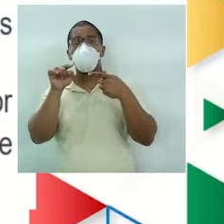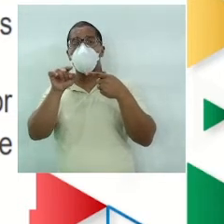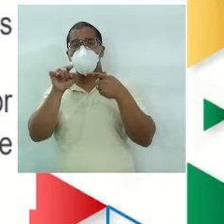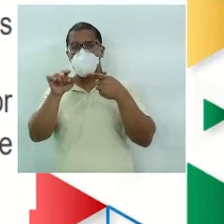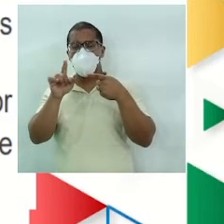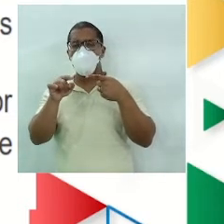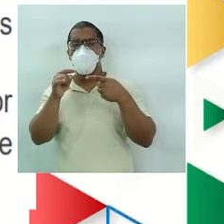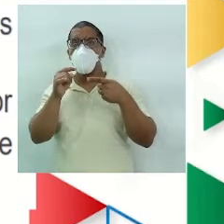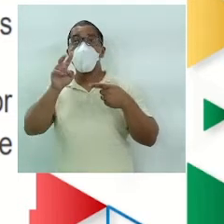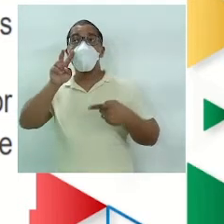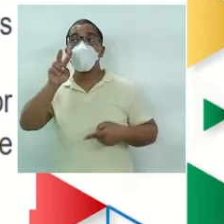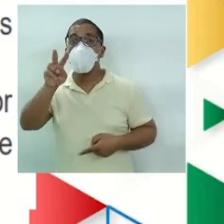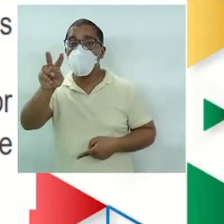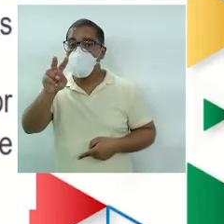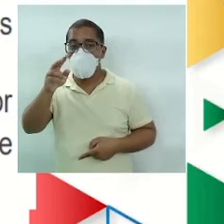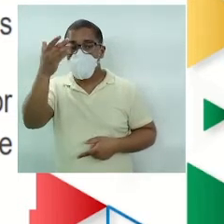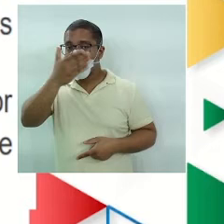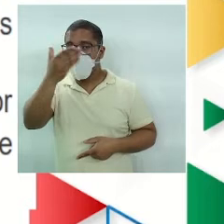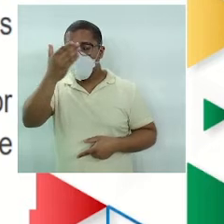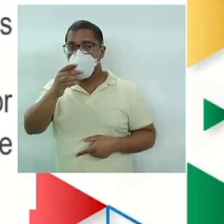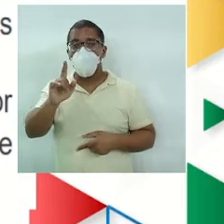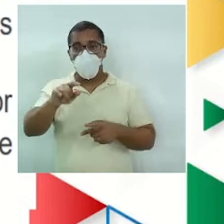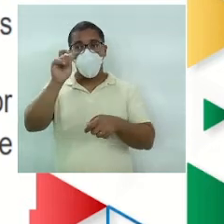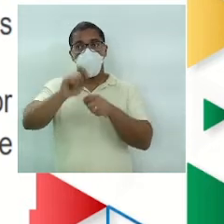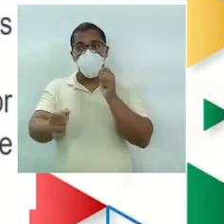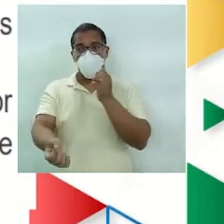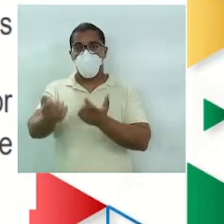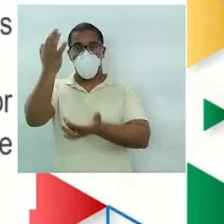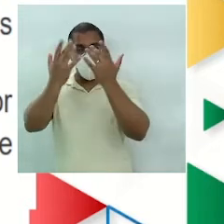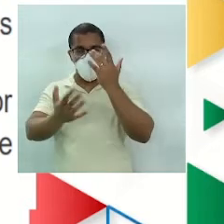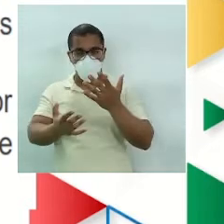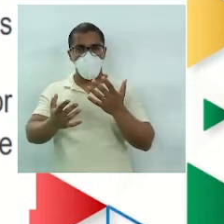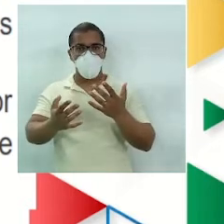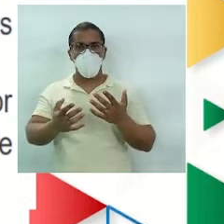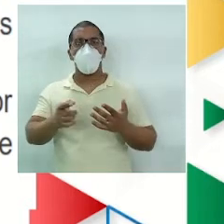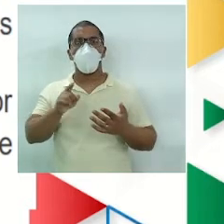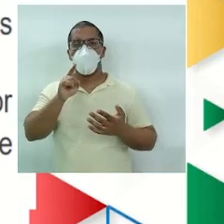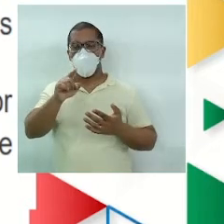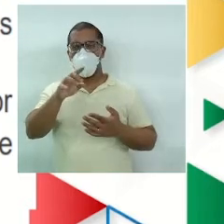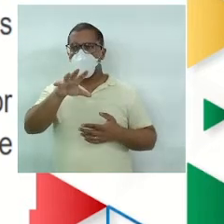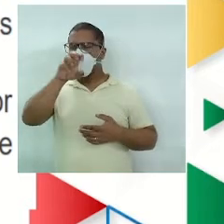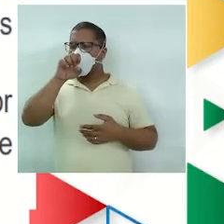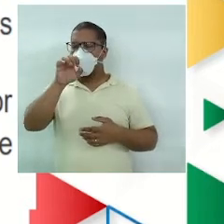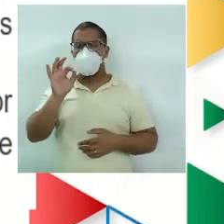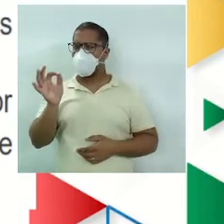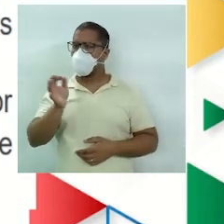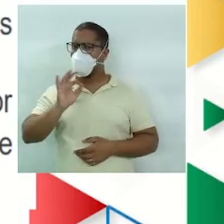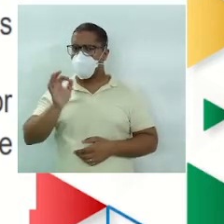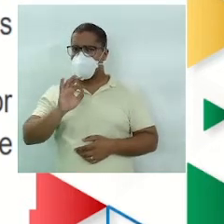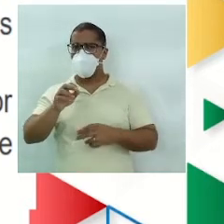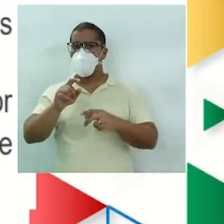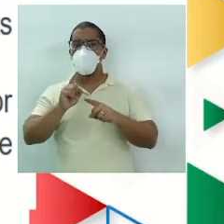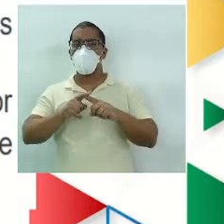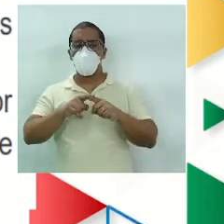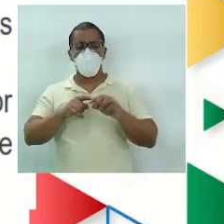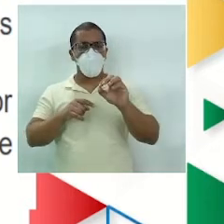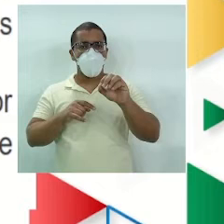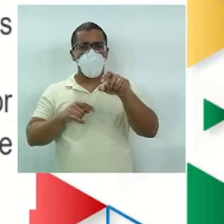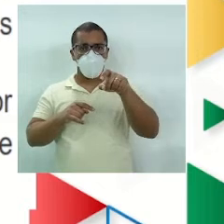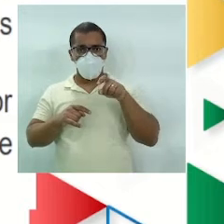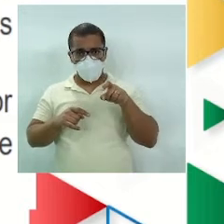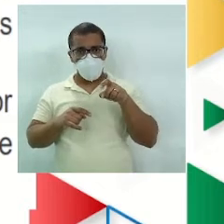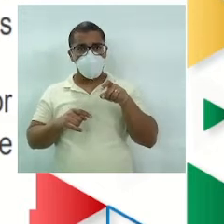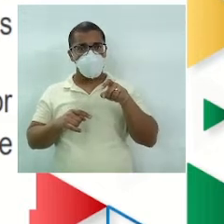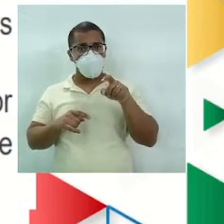gás incolor, inflamável, inodoro, tóxico, produzido pela queima em condições de pouco oxigênio